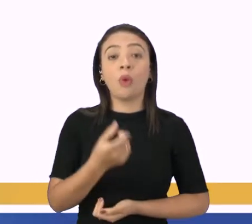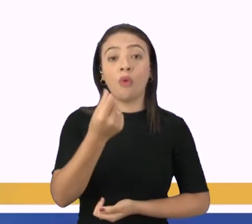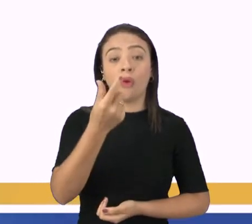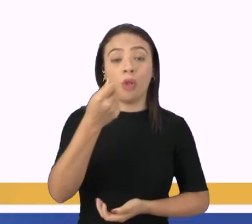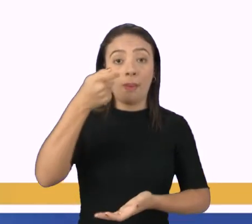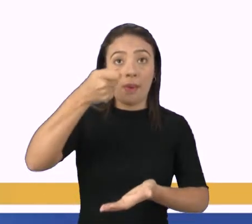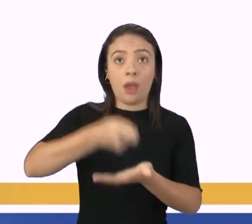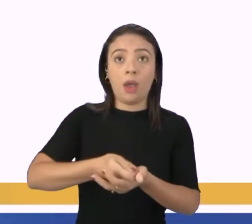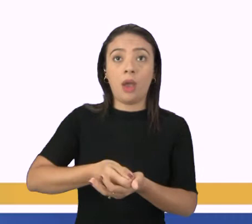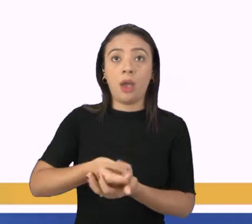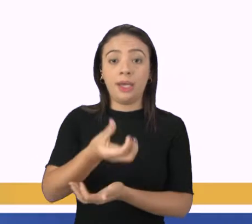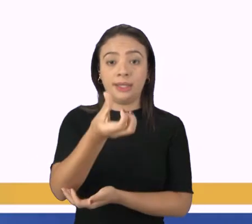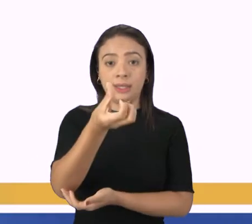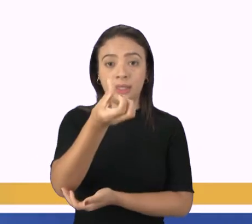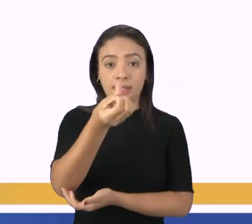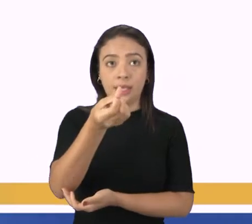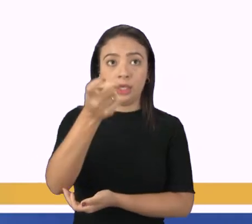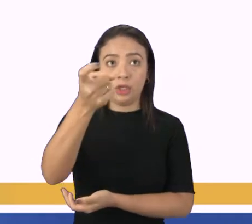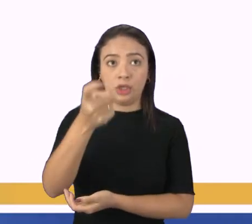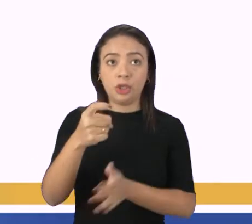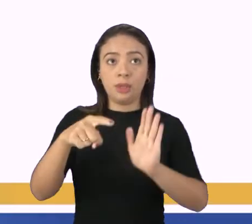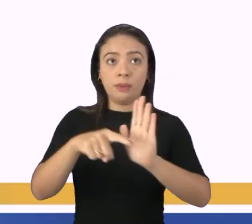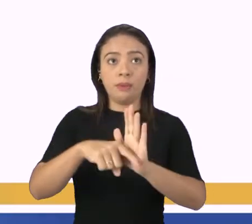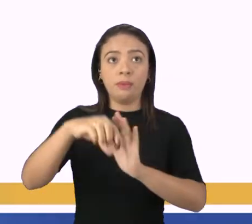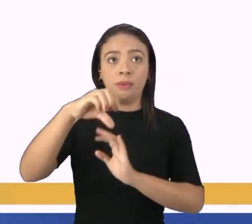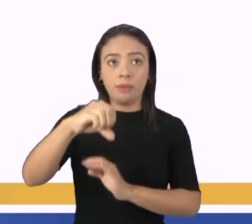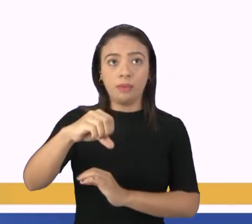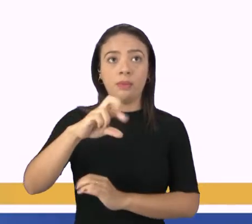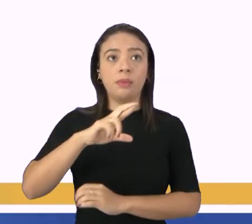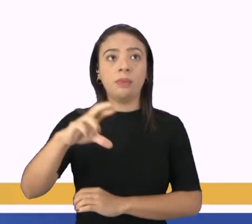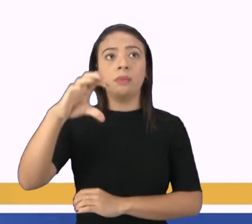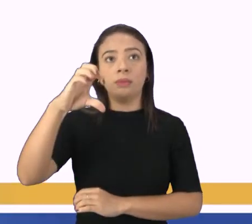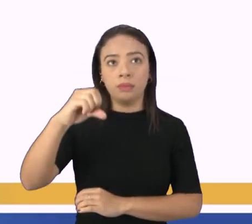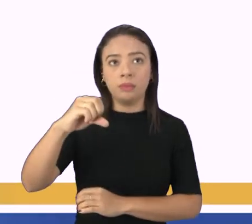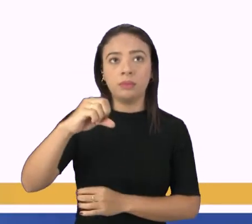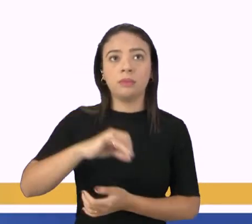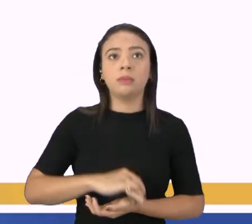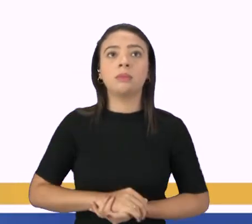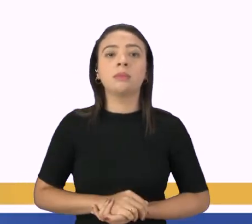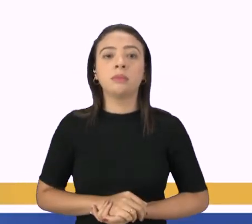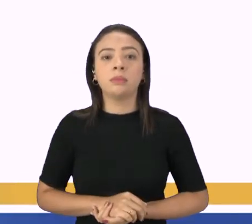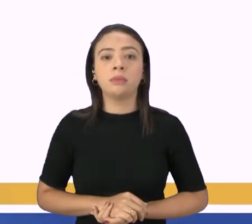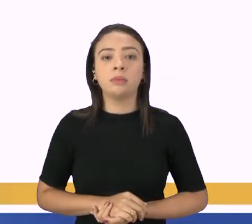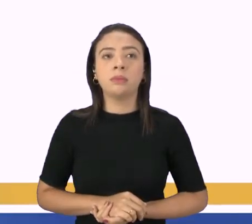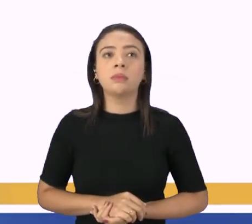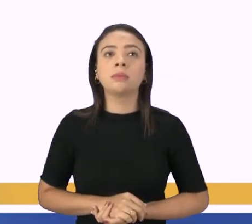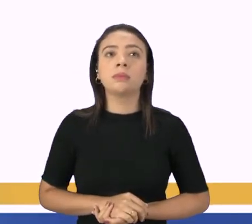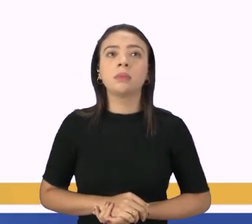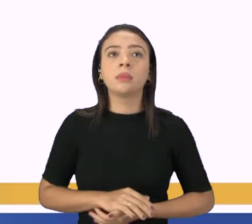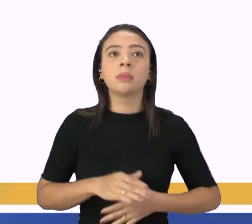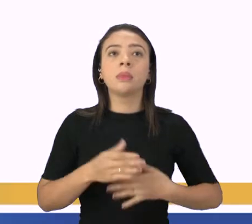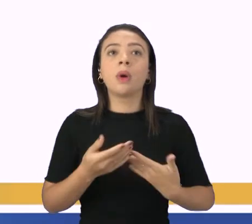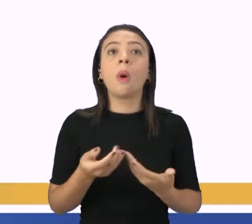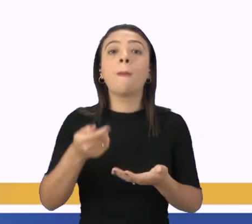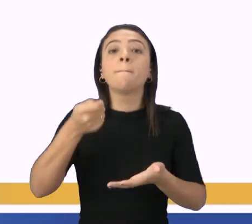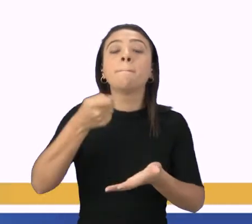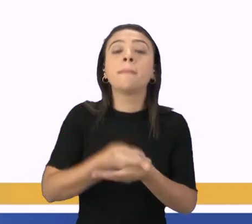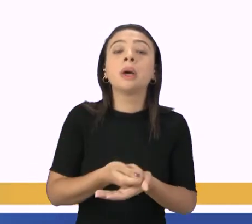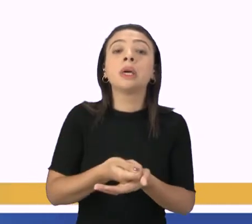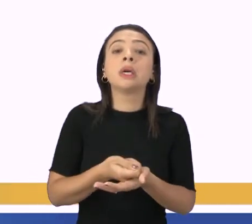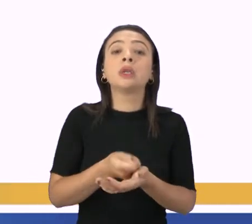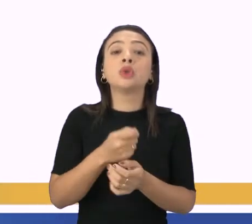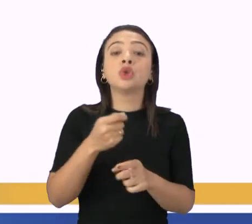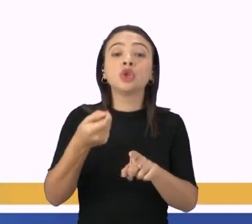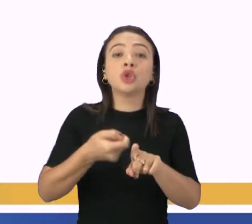6x menos 9 igual a 9. Qual o preço do aluguel do filme? Então, o preço do aluguel do filme é o valor